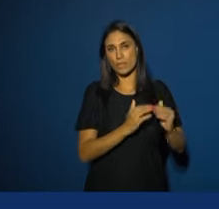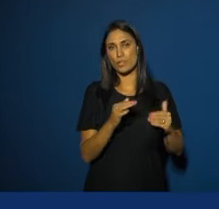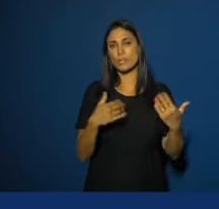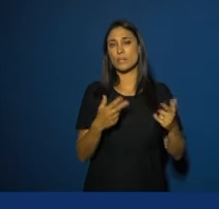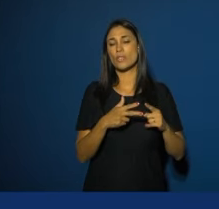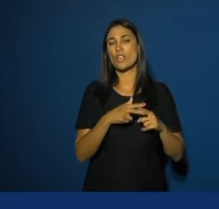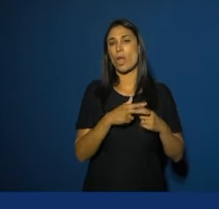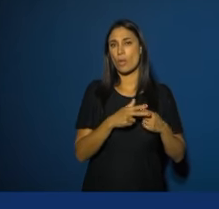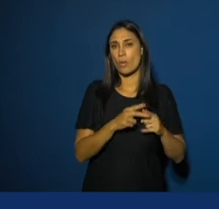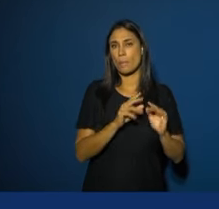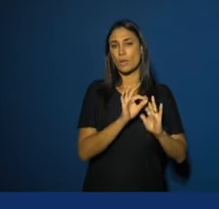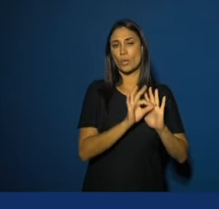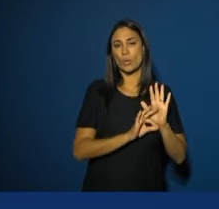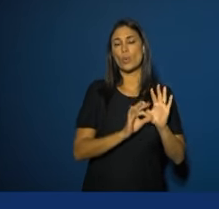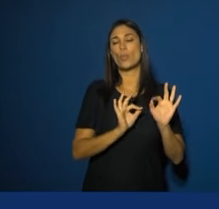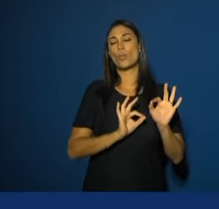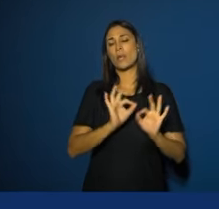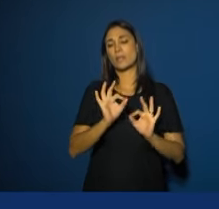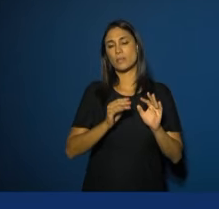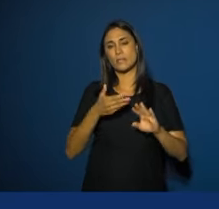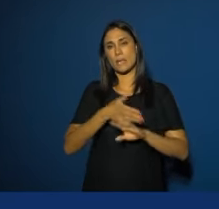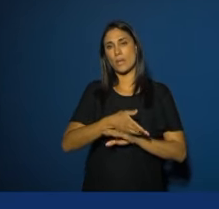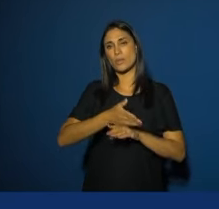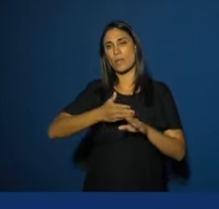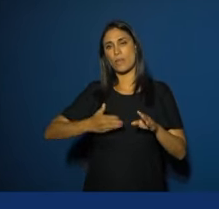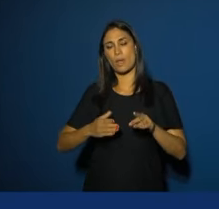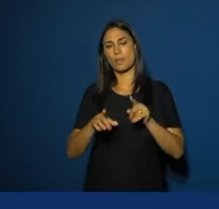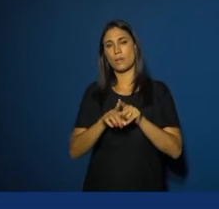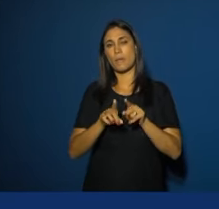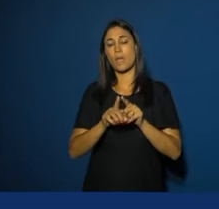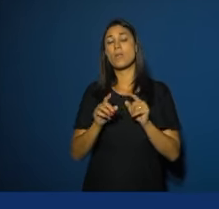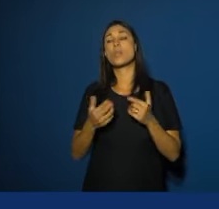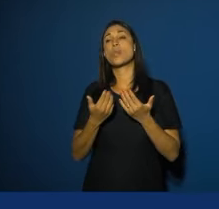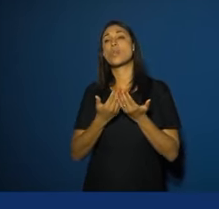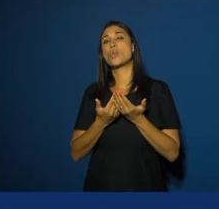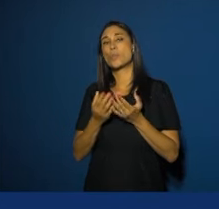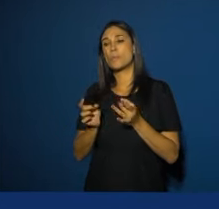regulamentamos o acesso e entrada, regulamentamos o